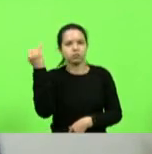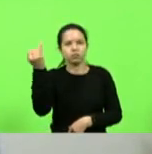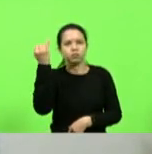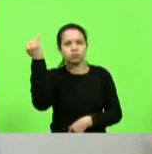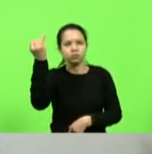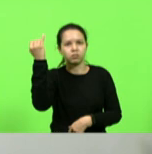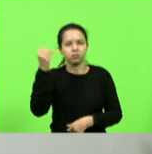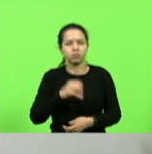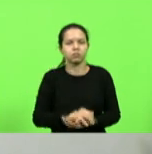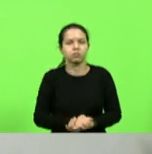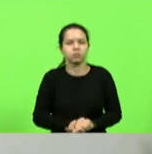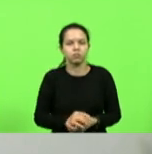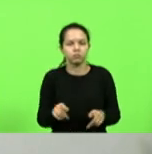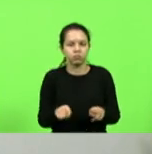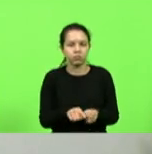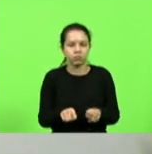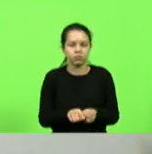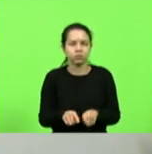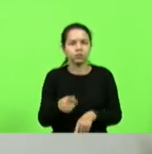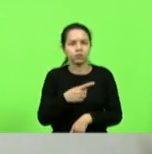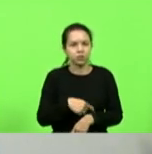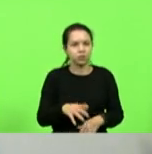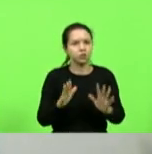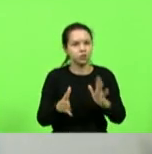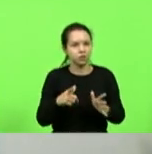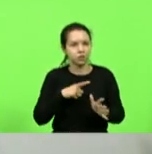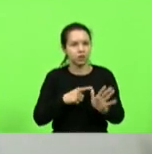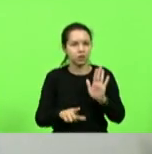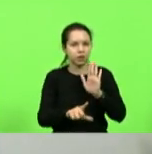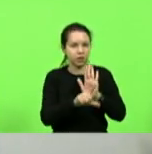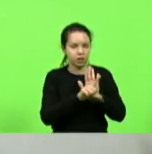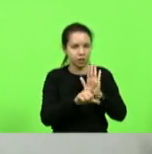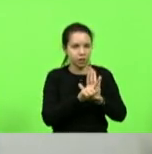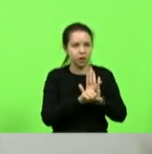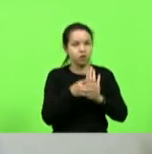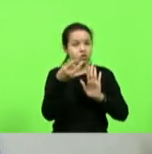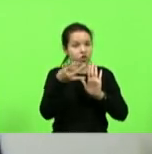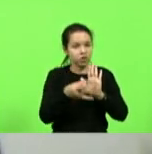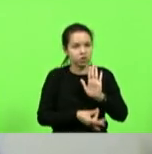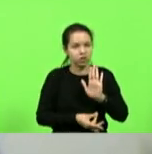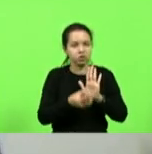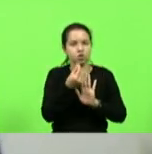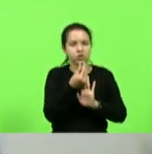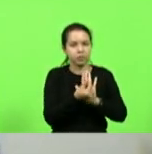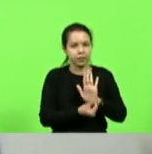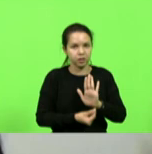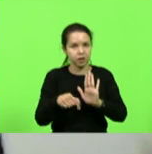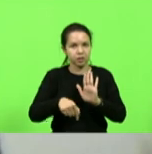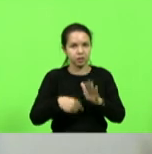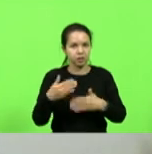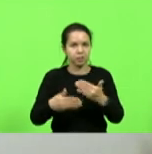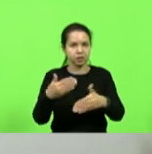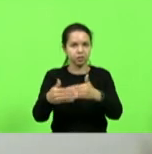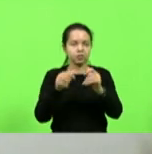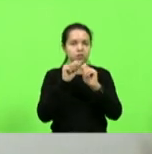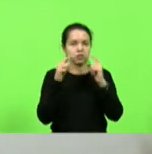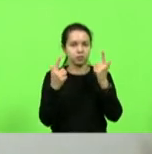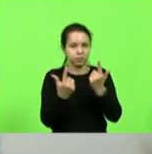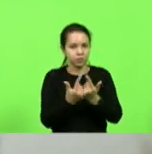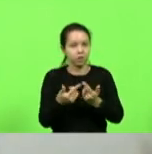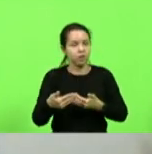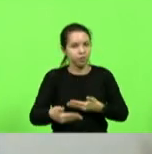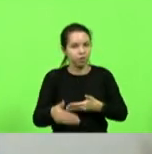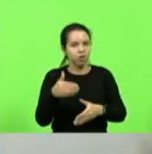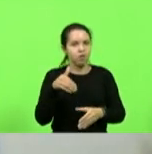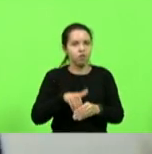Da mesma forma, nós já temos a lei de diretriz orçamentária tramitando na Assembleia Legislativa, e ela deve ser votada